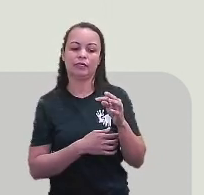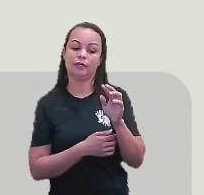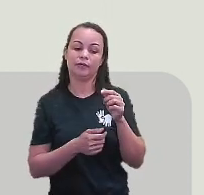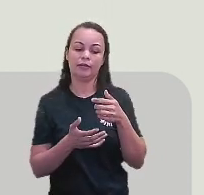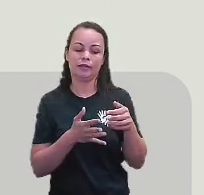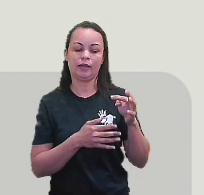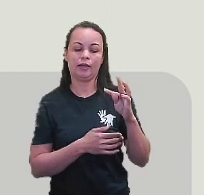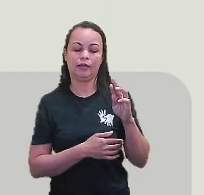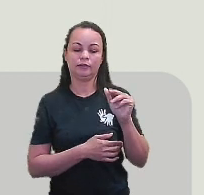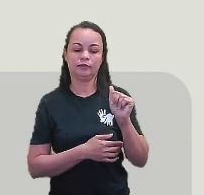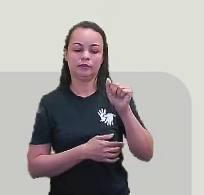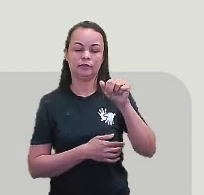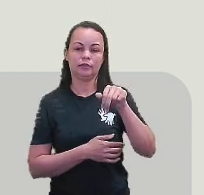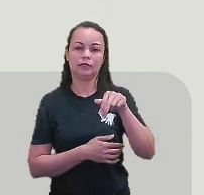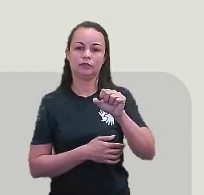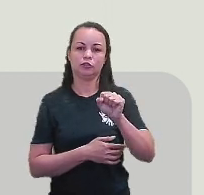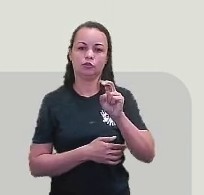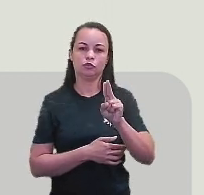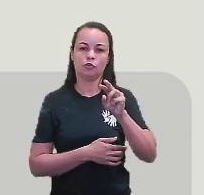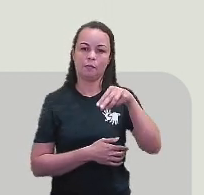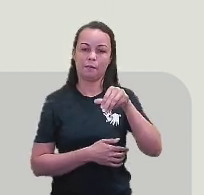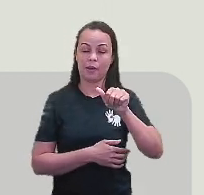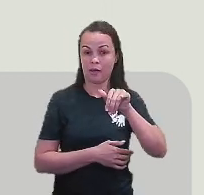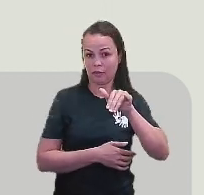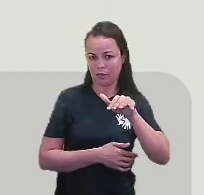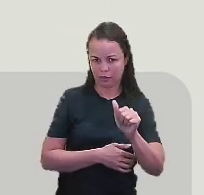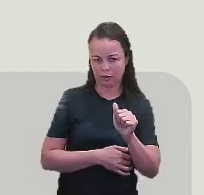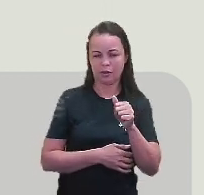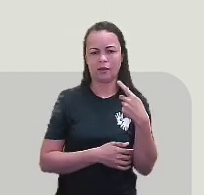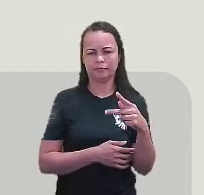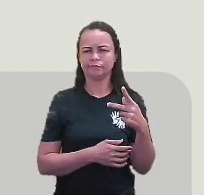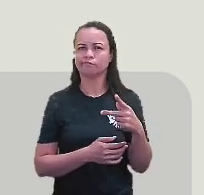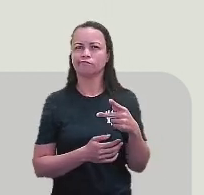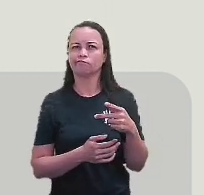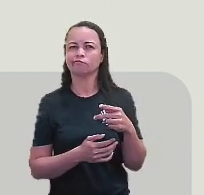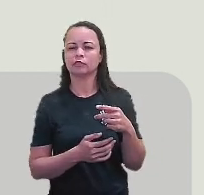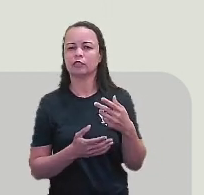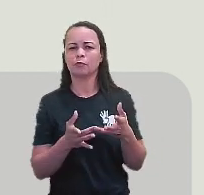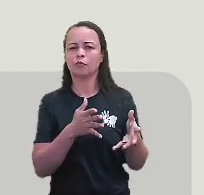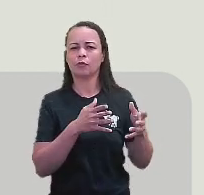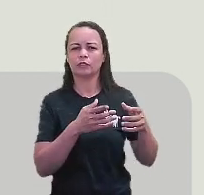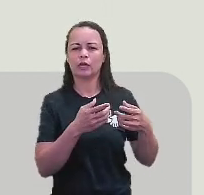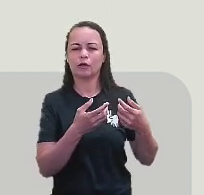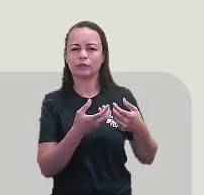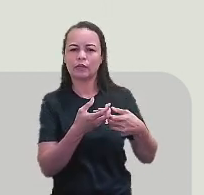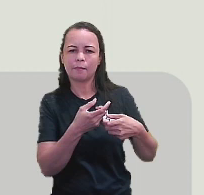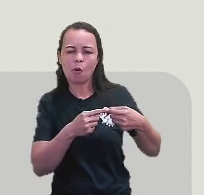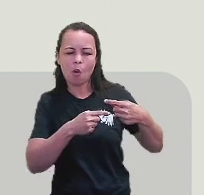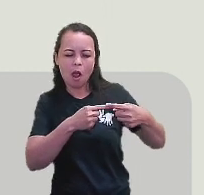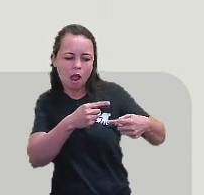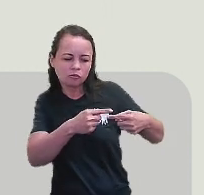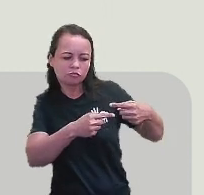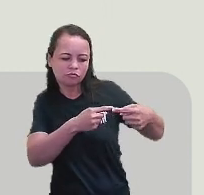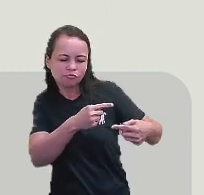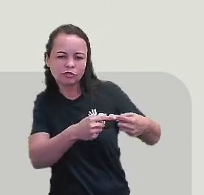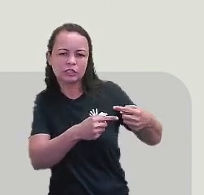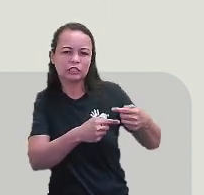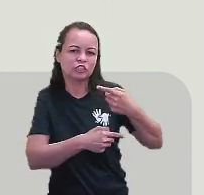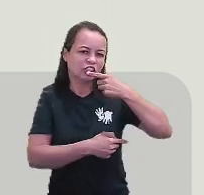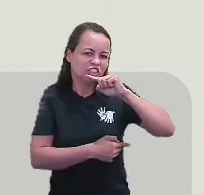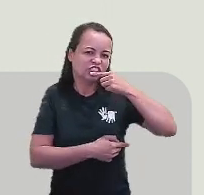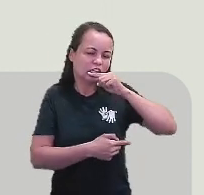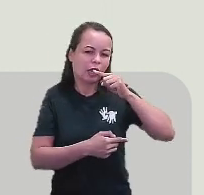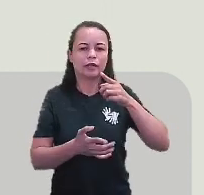são épocas específicas. A gente tem, vamos supor, a época da moagem aqui da cana-de-açúcar ocorre entre os meses